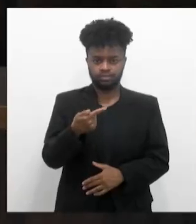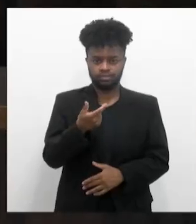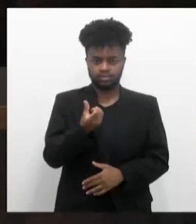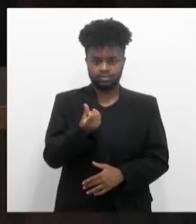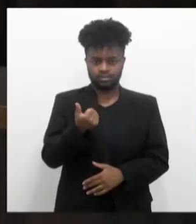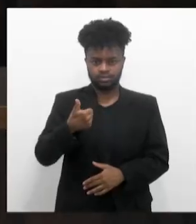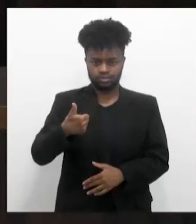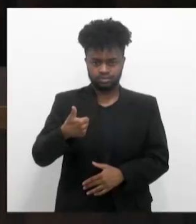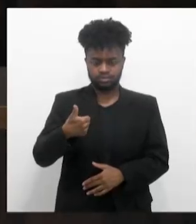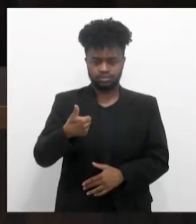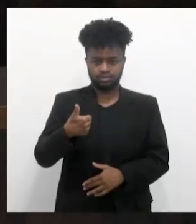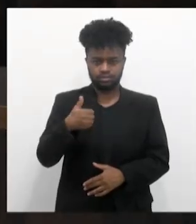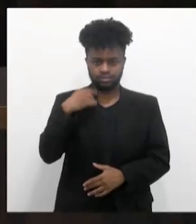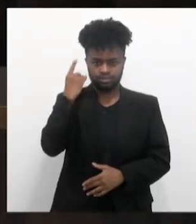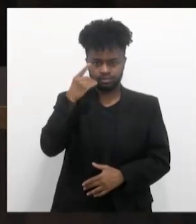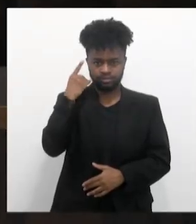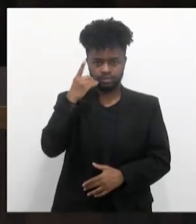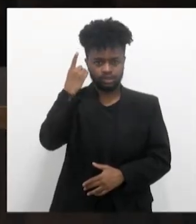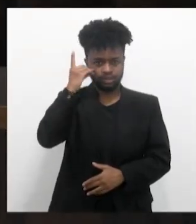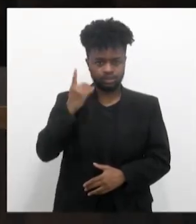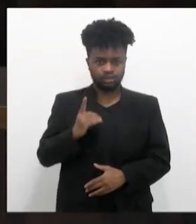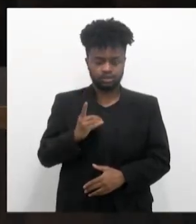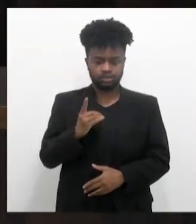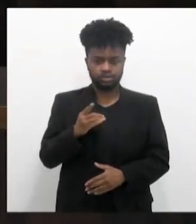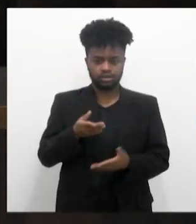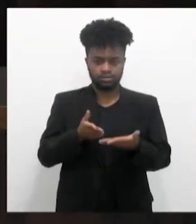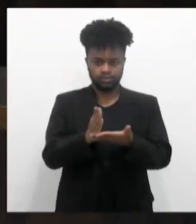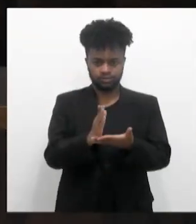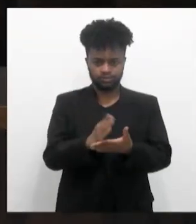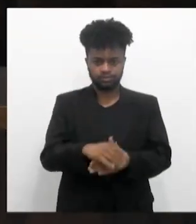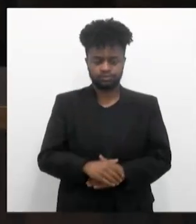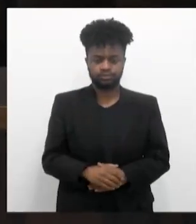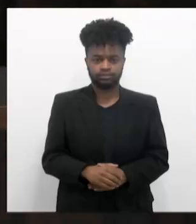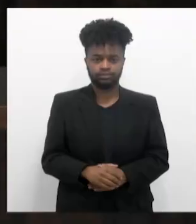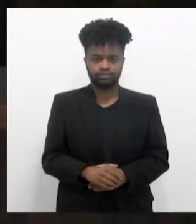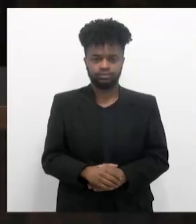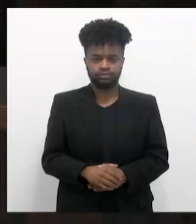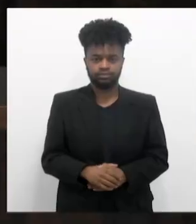4761, da deputada Dani Balbi. Aprovado.